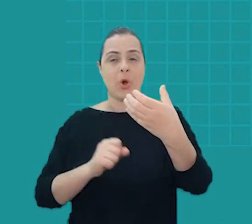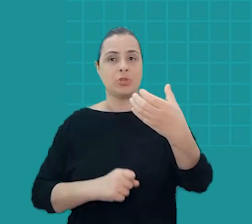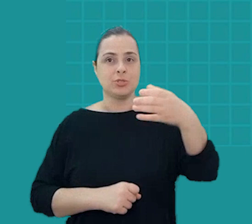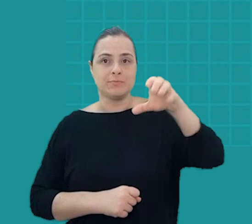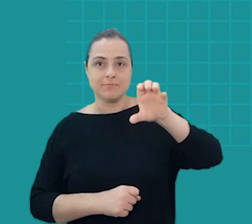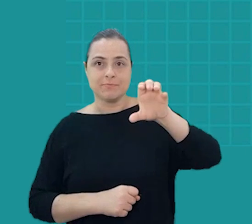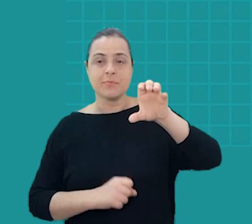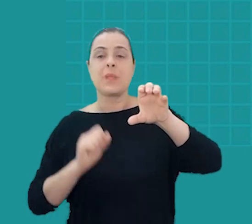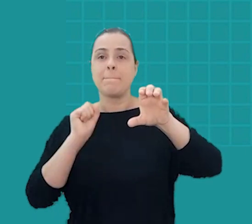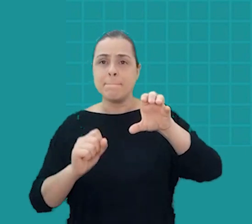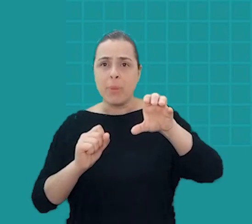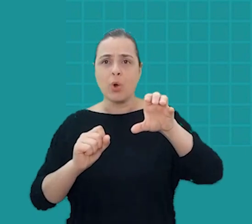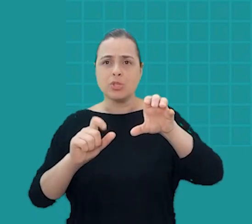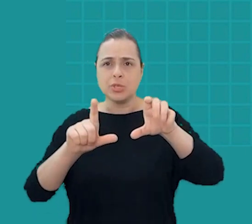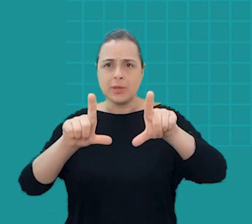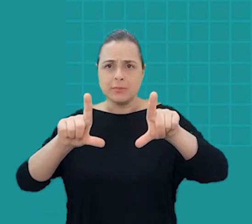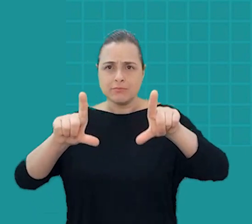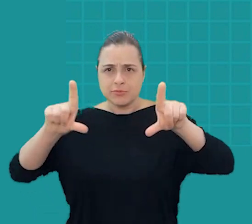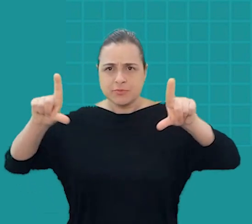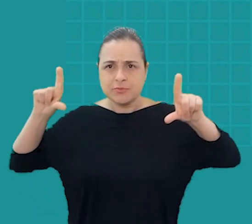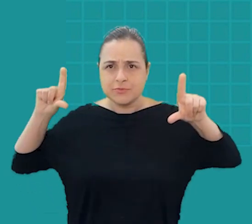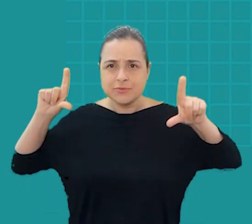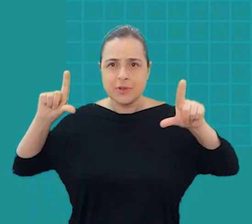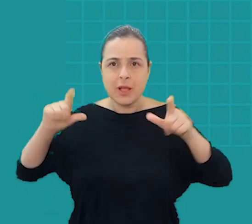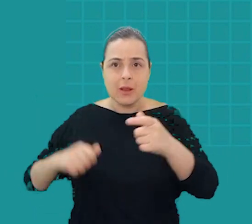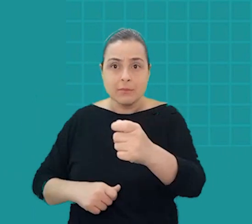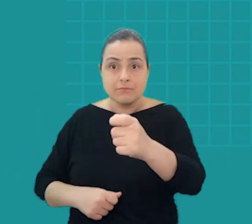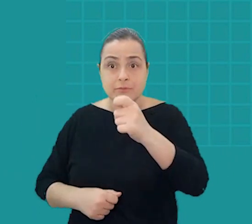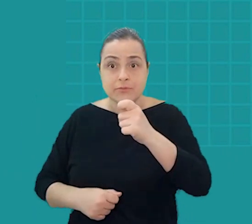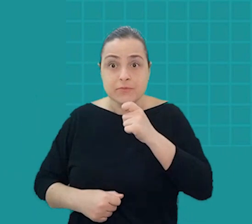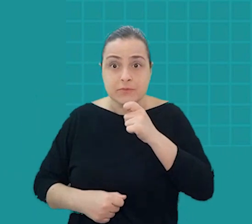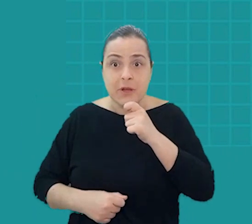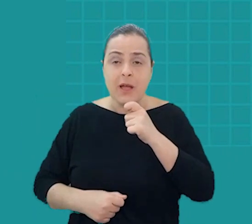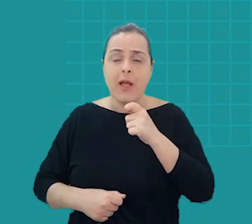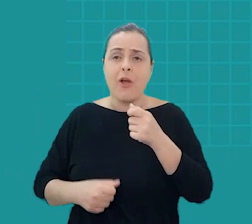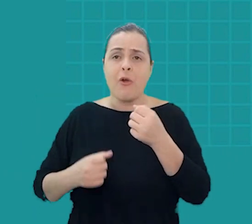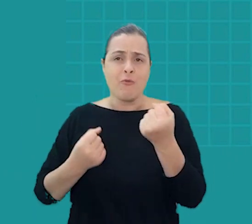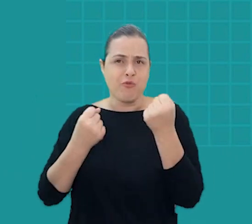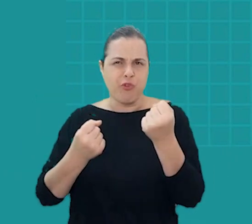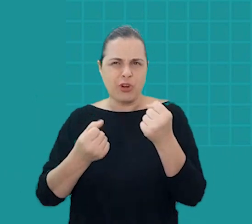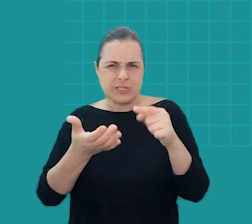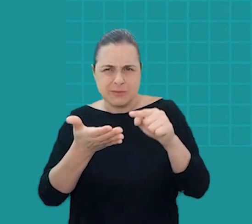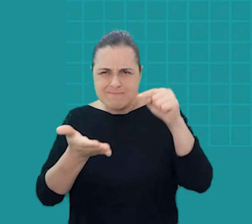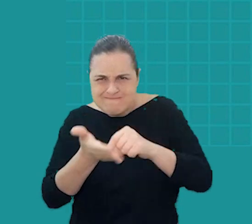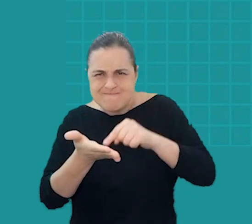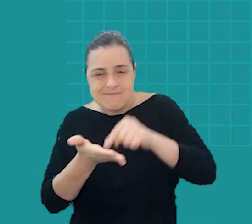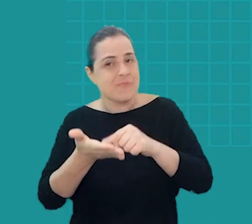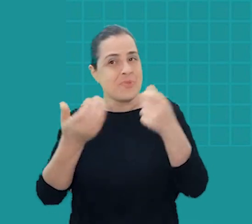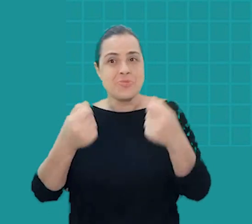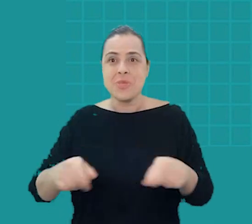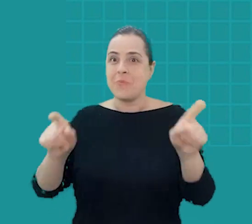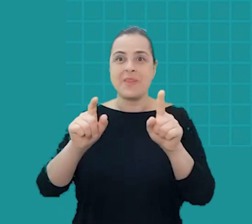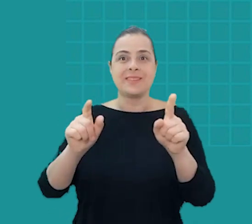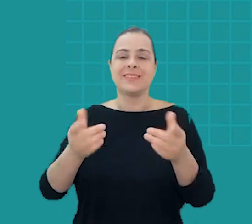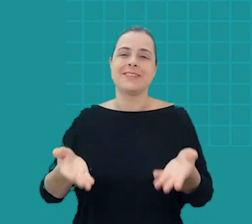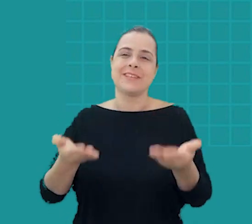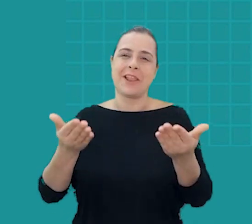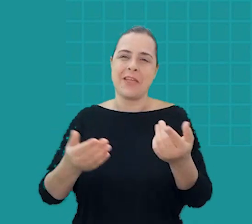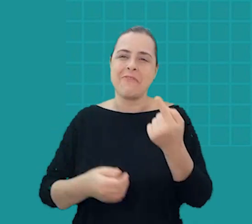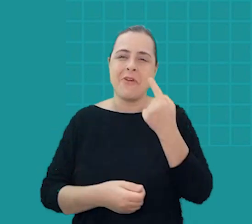em vez dele ficar gritando ou subindo, ele criou como um amplificador de voz. Ele era até fonoaudiólogo, e